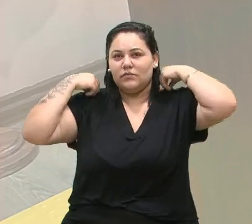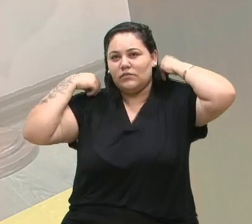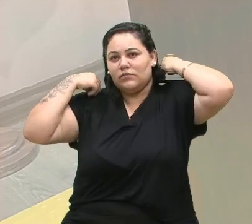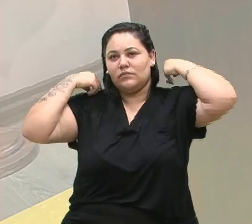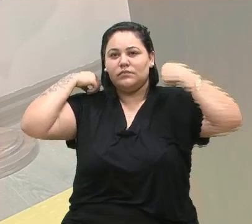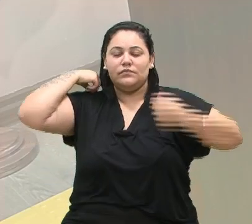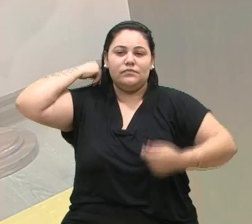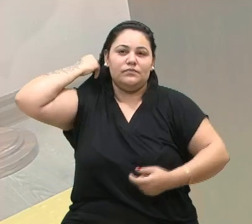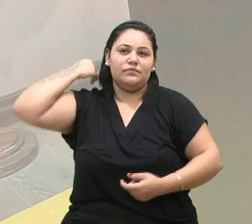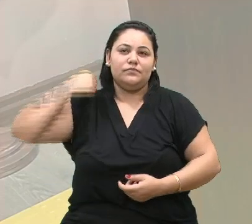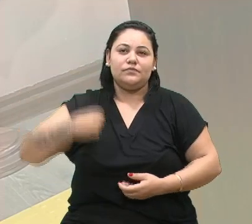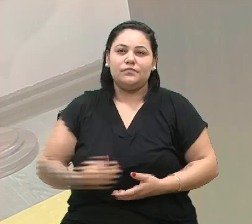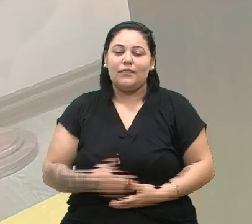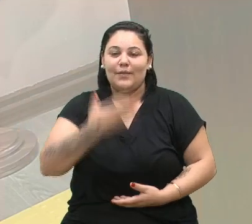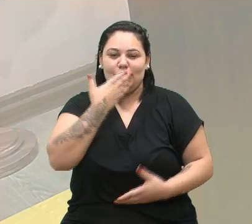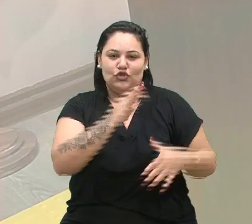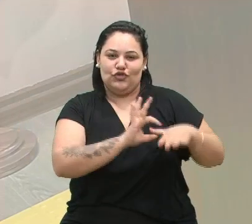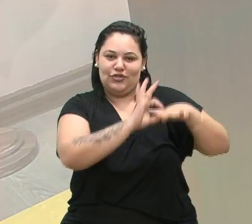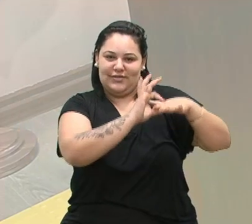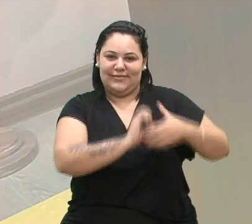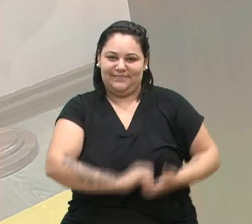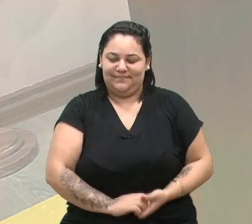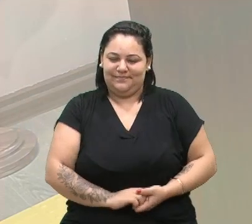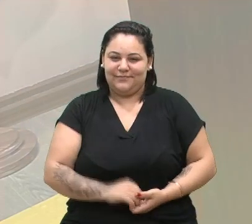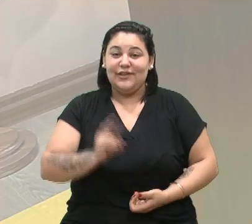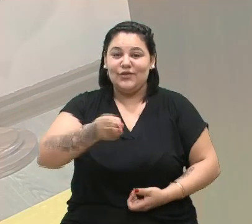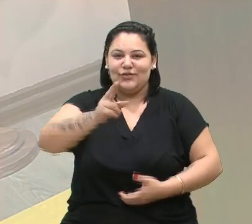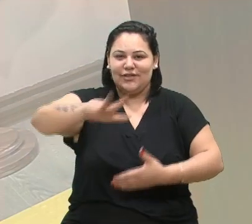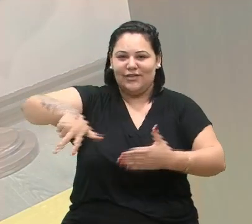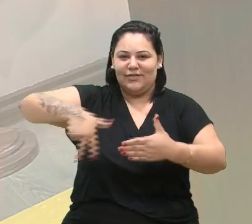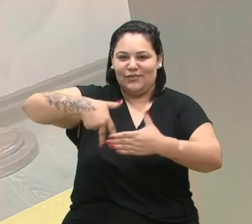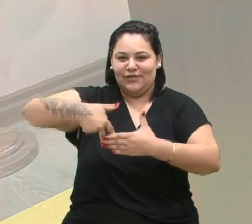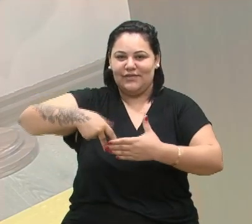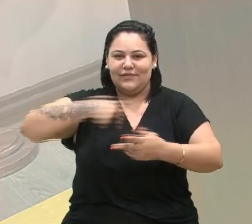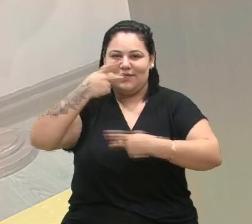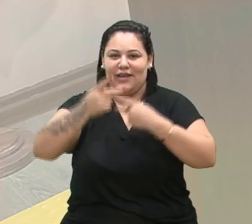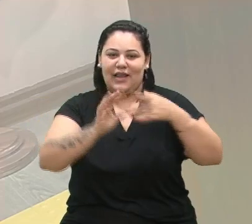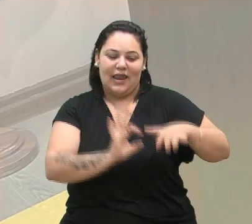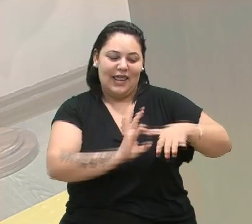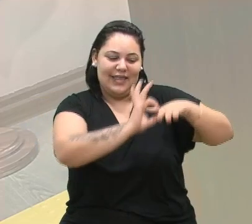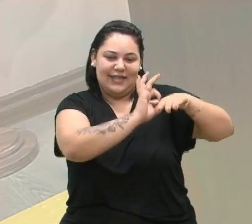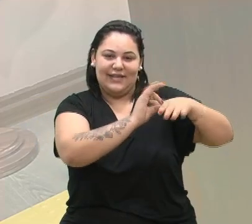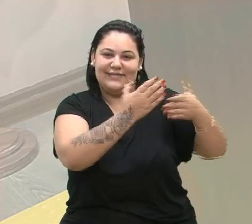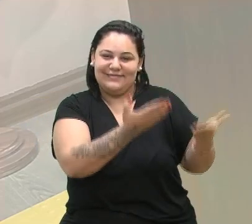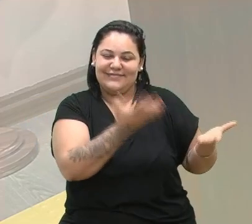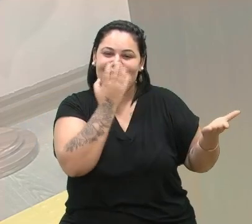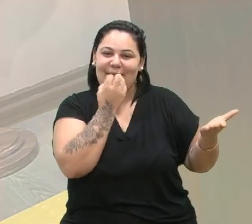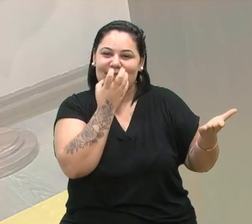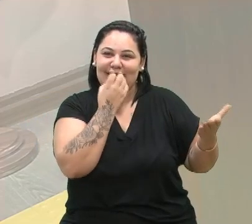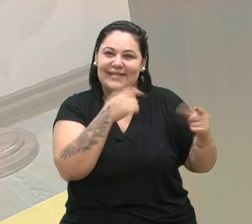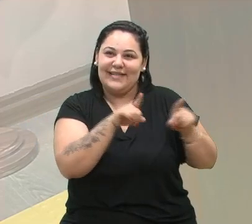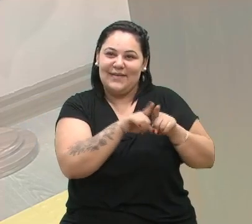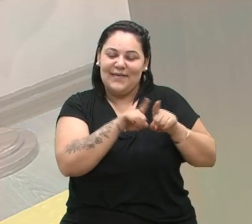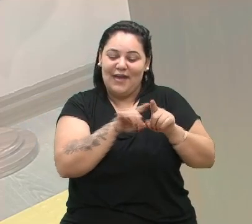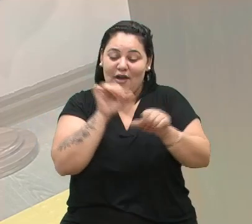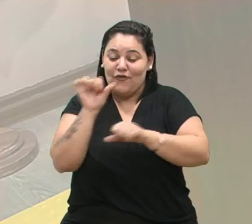da continuidade. Então, segue em declaração de líder o vereador Camilles, no momento também que passo a